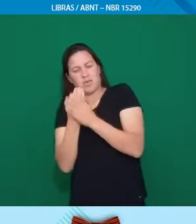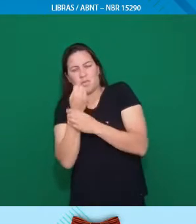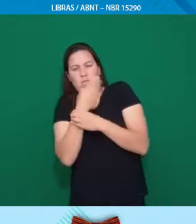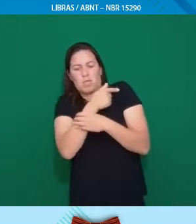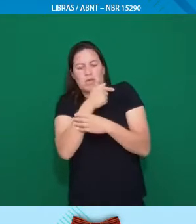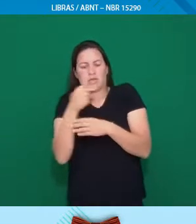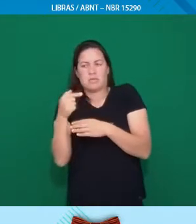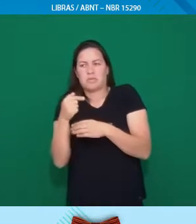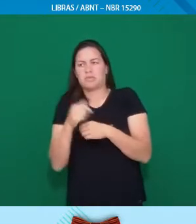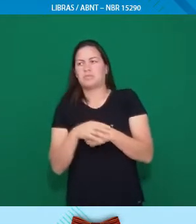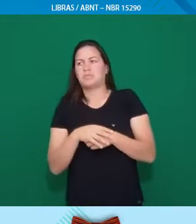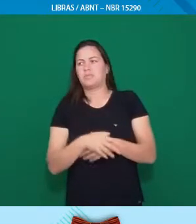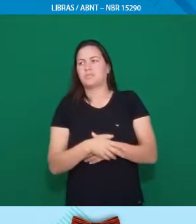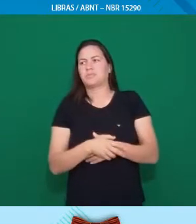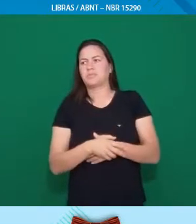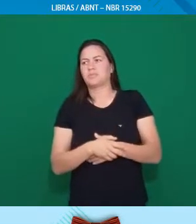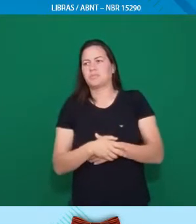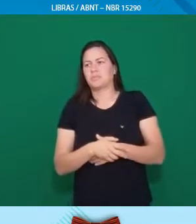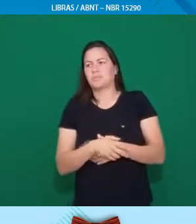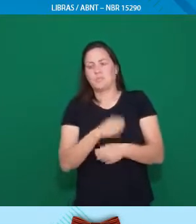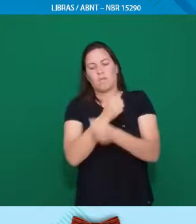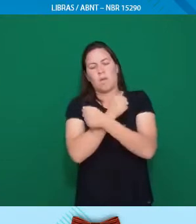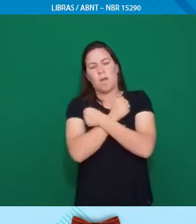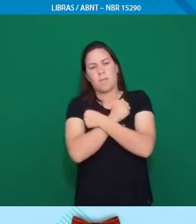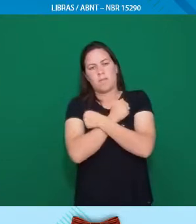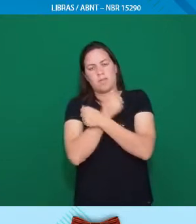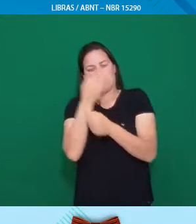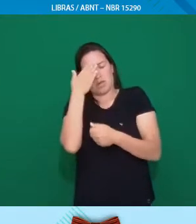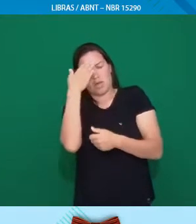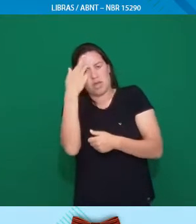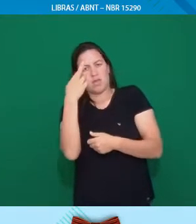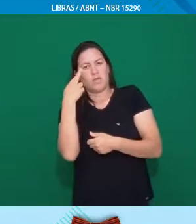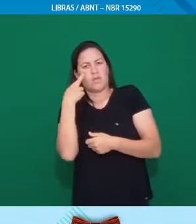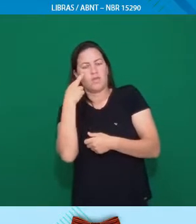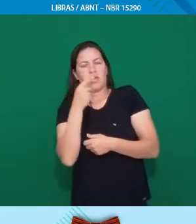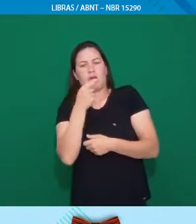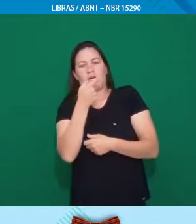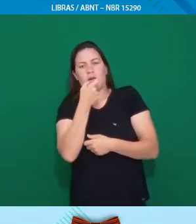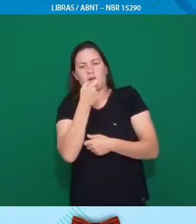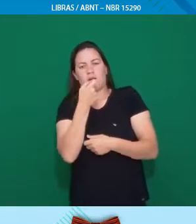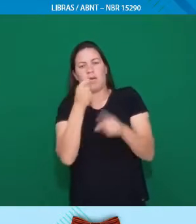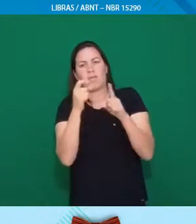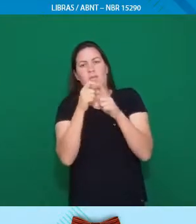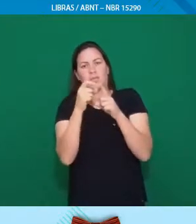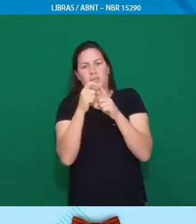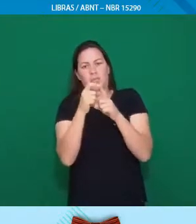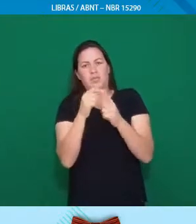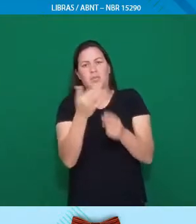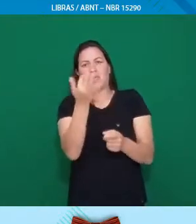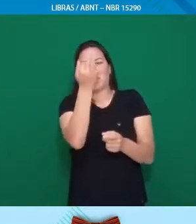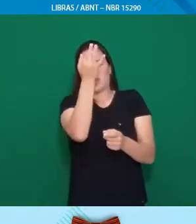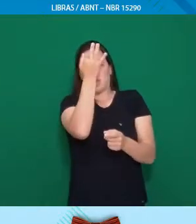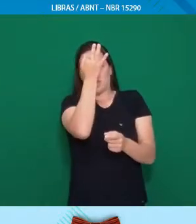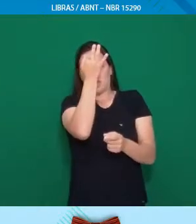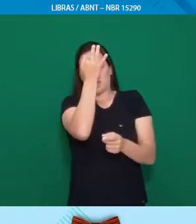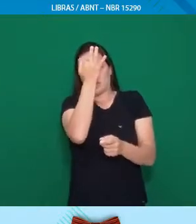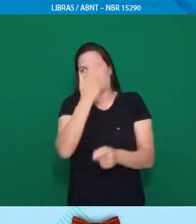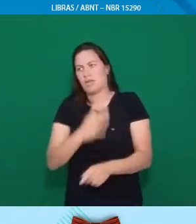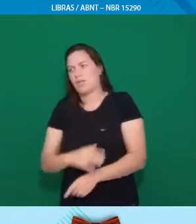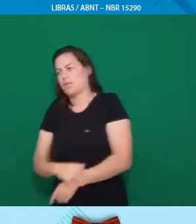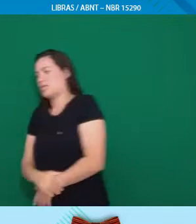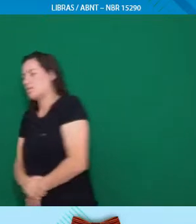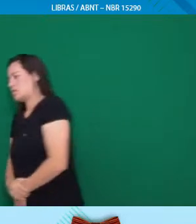uma boa semana Abraço Obrigado Vereador Rui passo a palavra se o vereador José Thadeu zarate